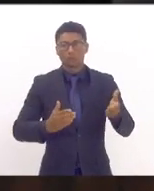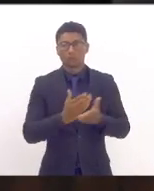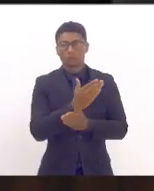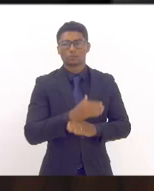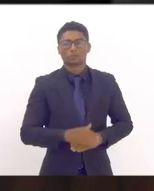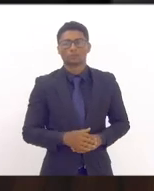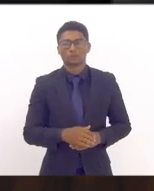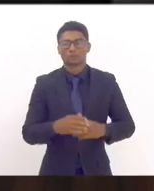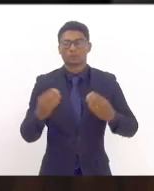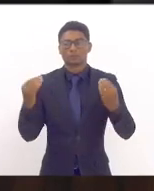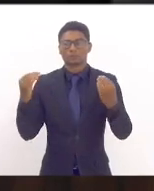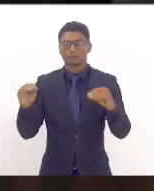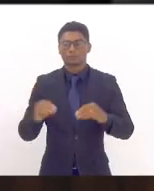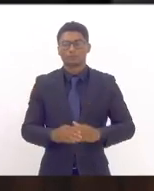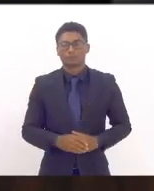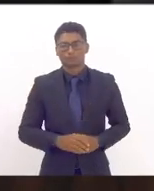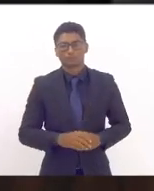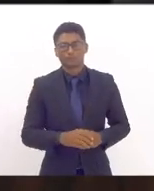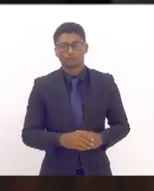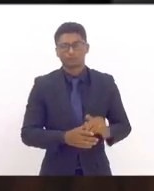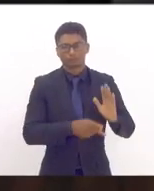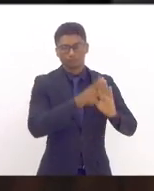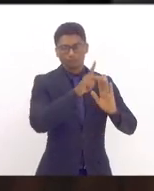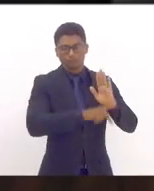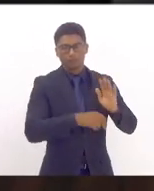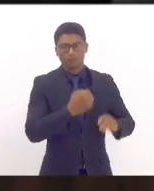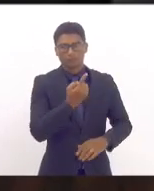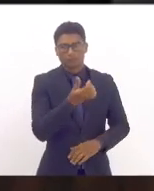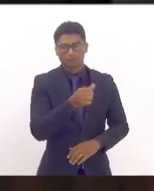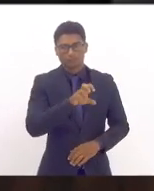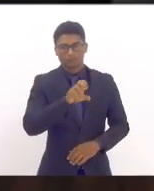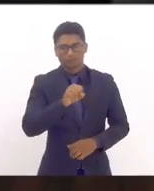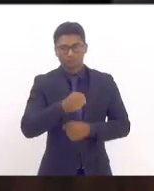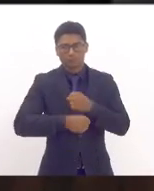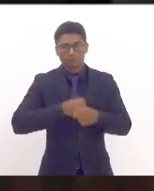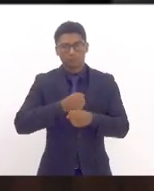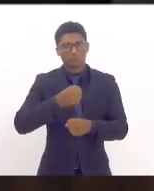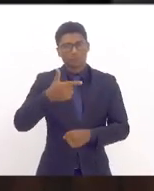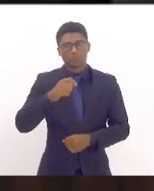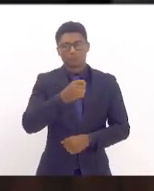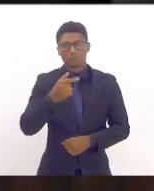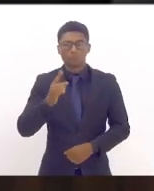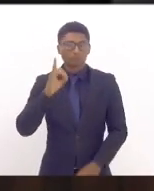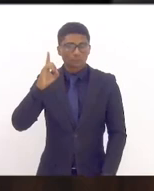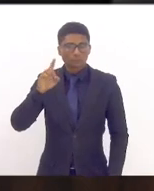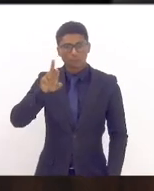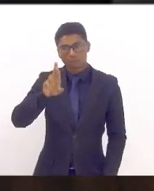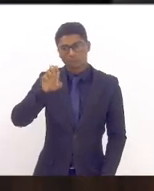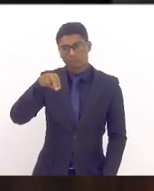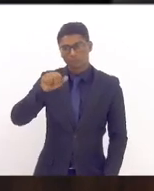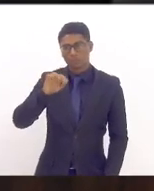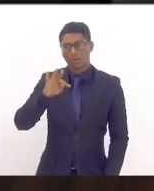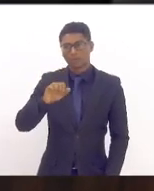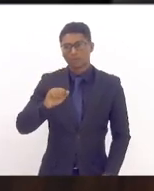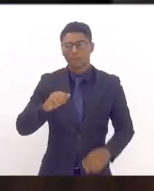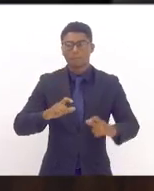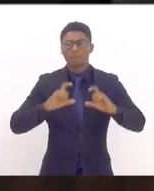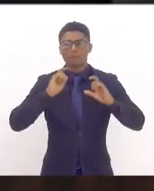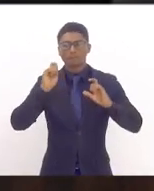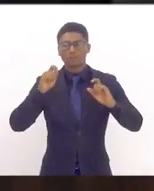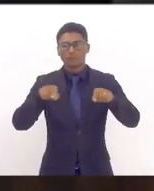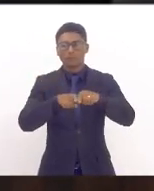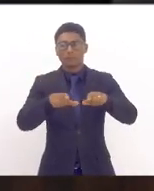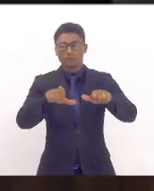estão aprovados vai a promulgação projeto de resolução 1658 de 22 de autoria deputada Renata Souza consegue medalha Tiradentes